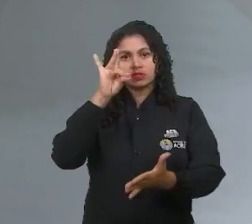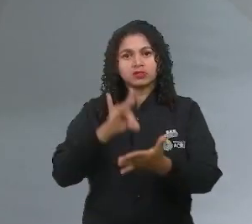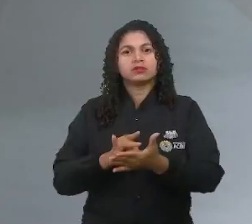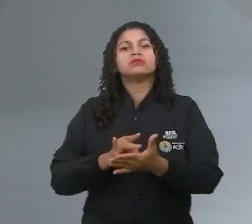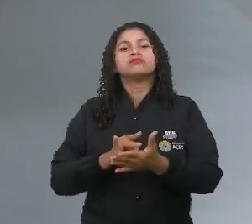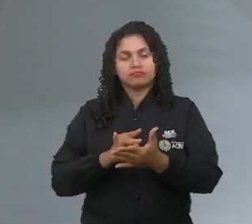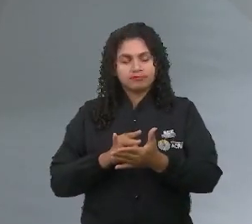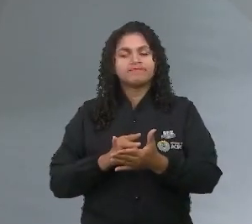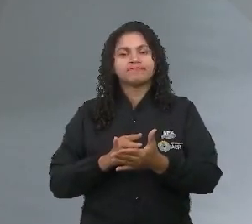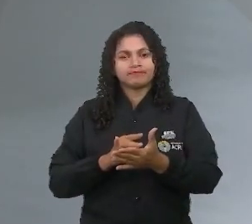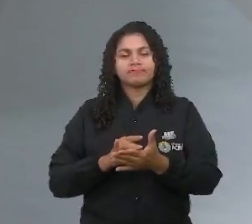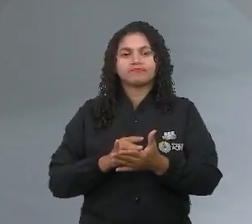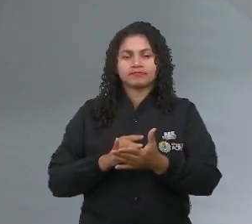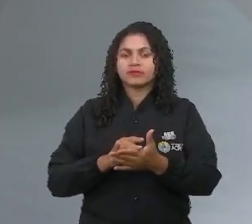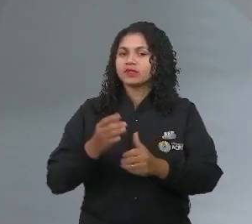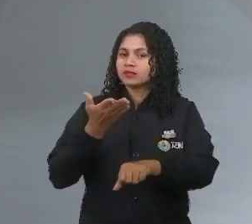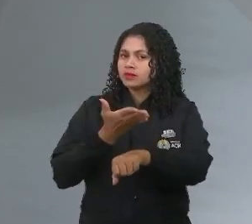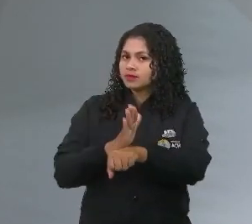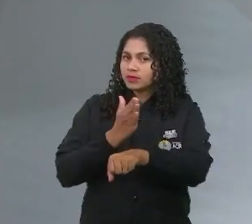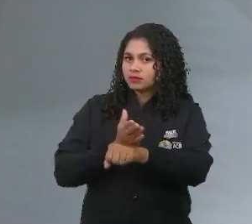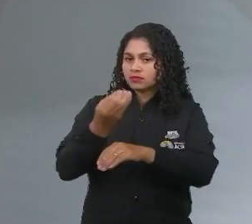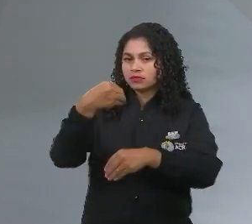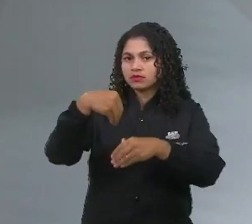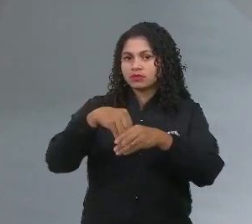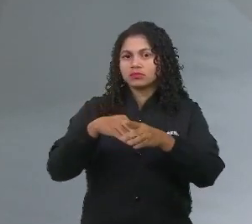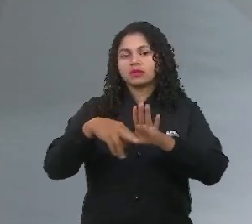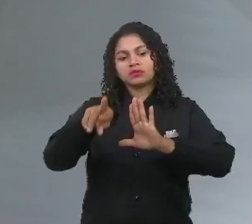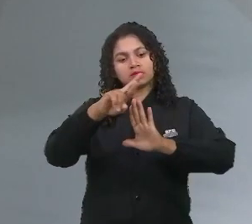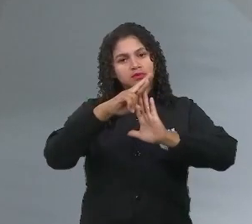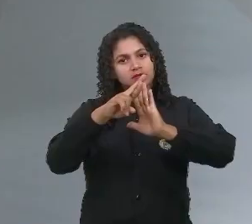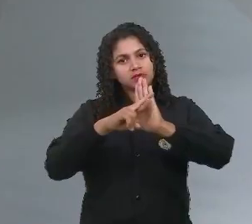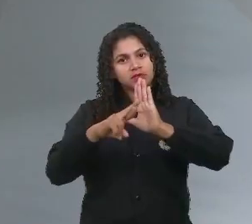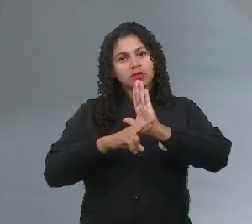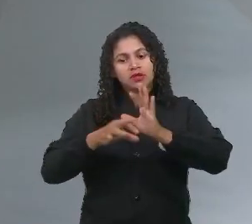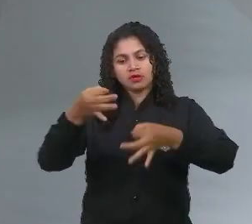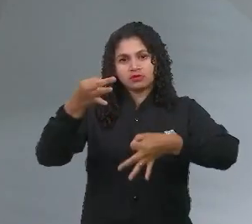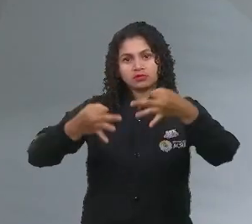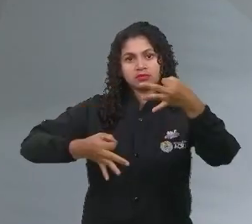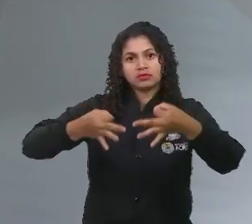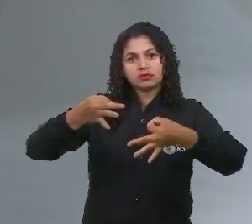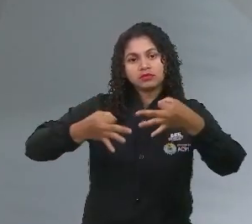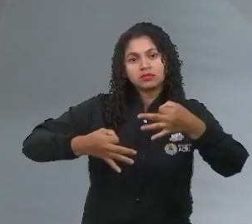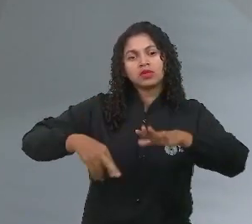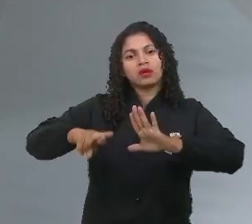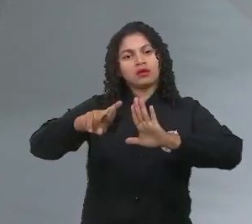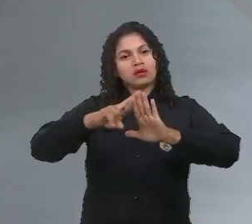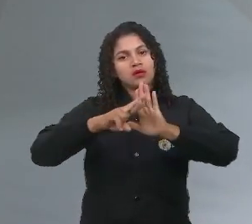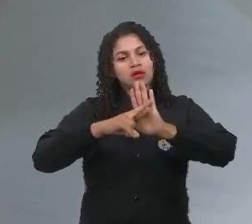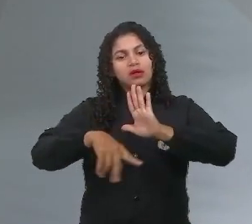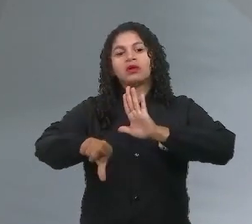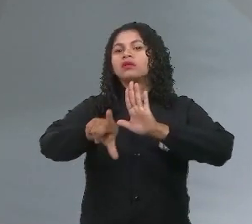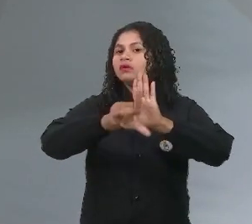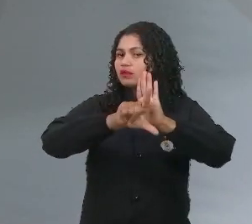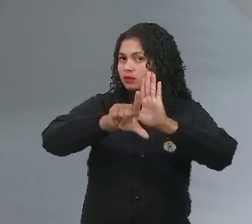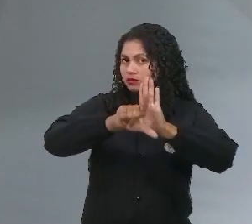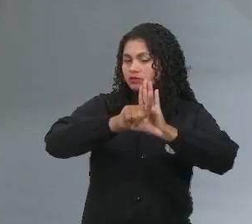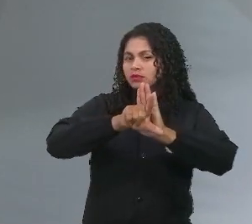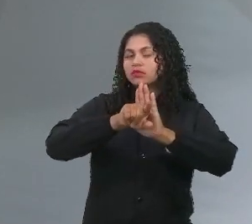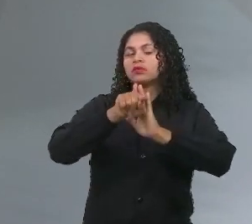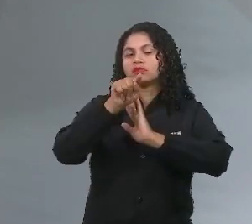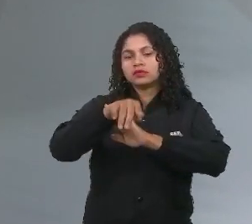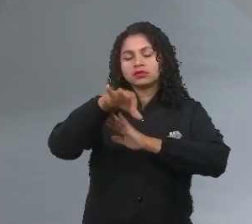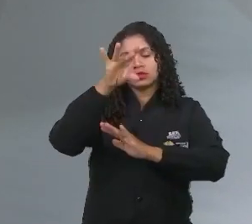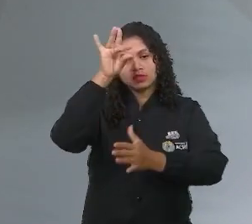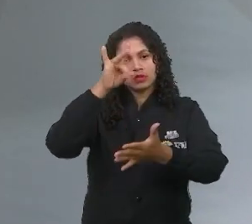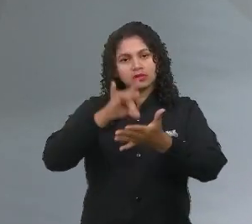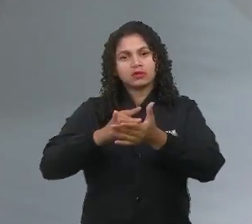ser exercida e praticado dentro dos parâmetros jurídicos, para que você seja realmente um cidadão do